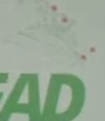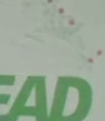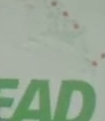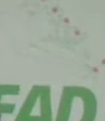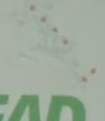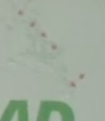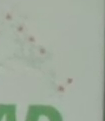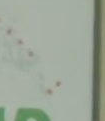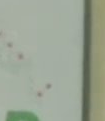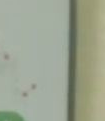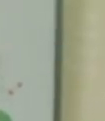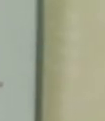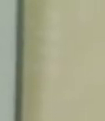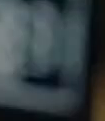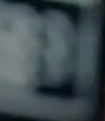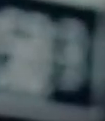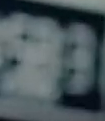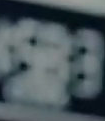criasse um espaço específico.